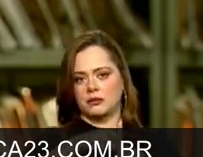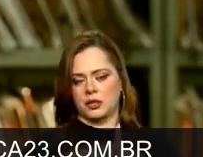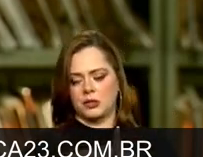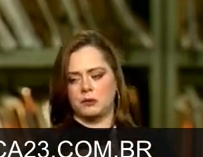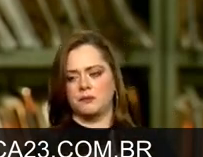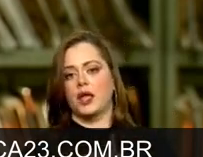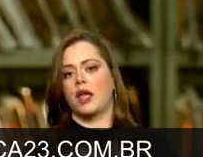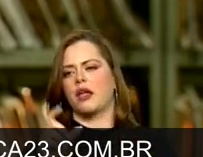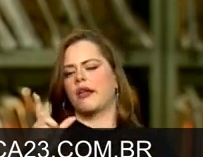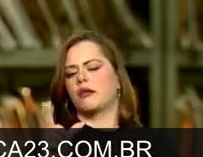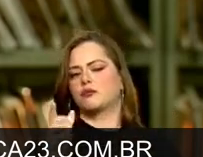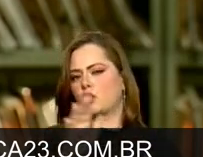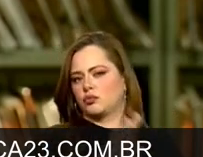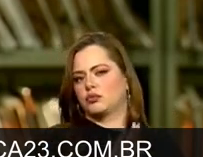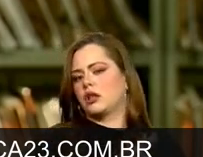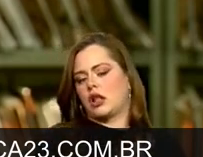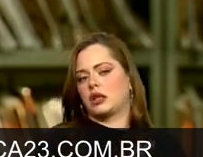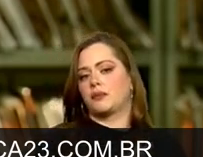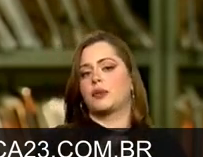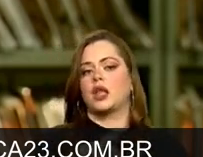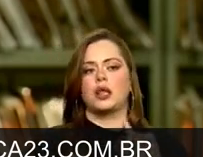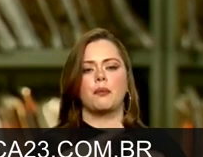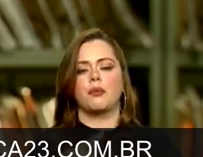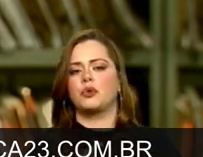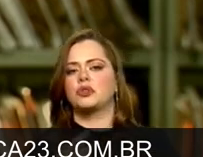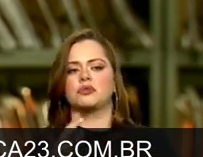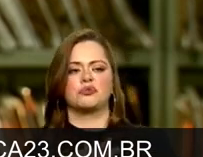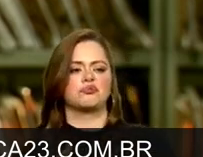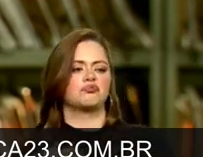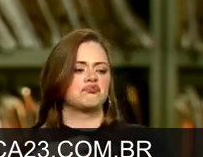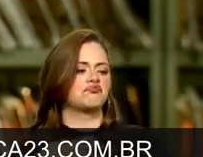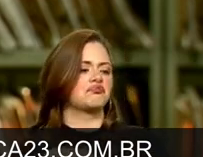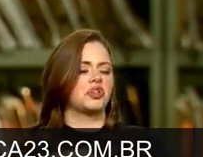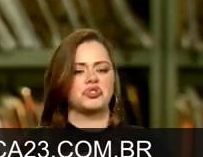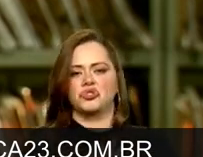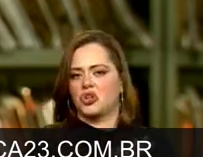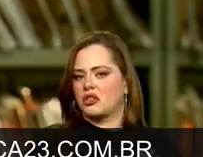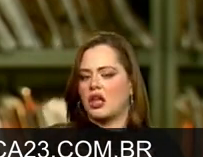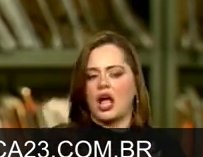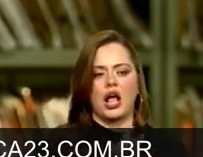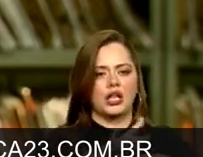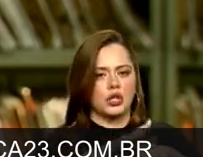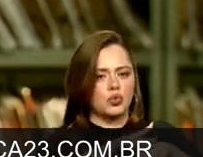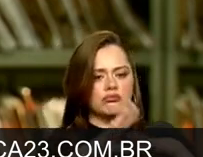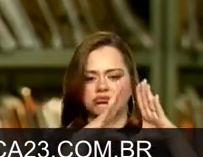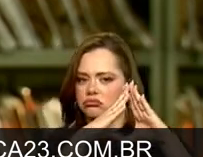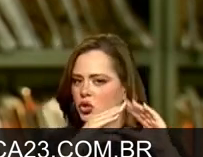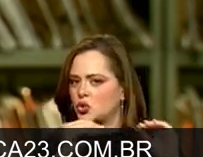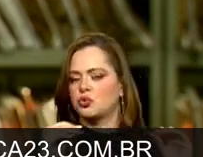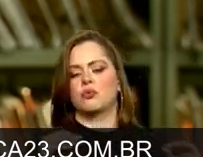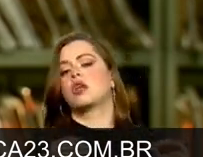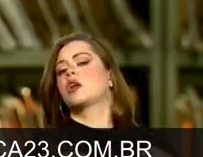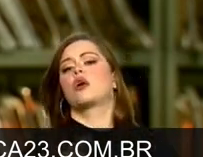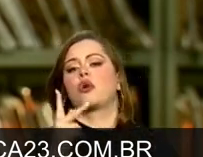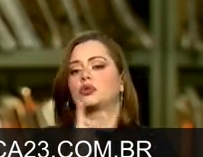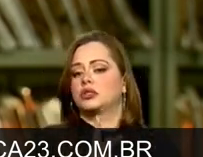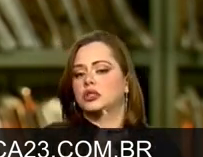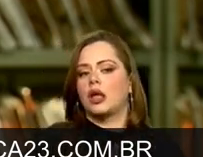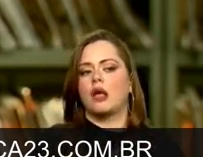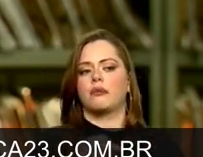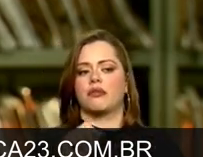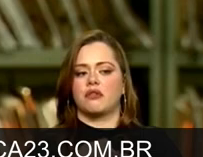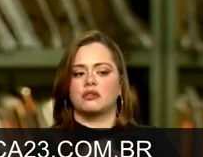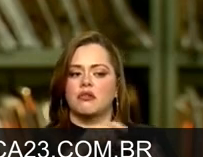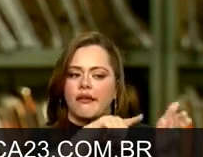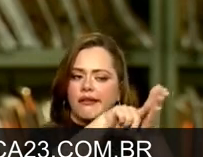E até então, desde lá, nunca mais eu senti sintoma nenhum e todos os exames que eu faço, uma carga de exames, eu faço